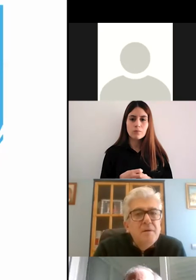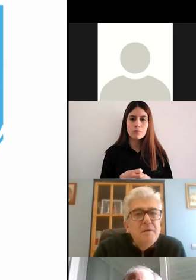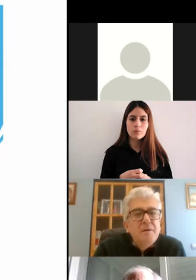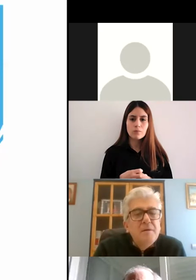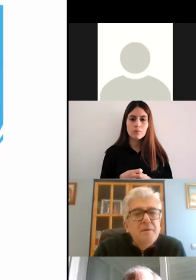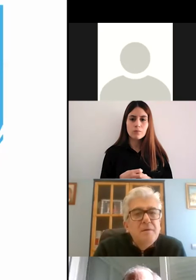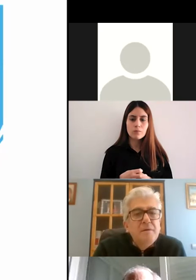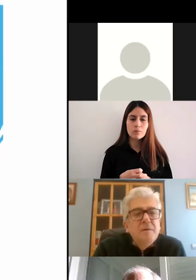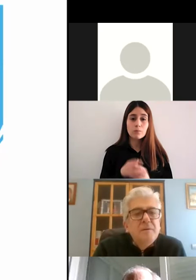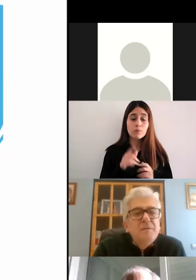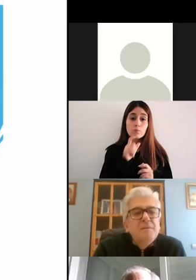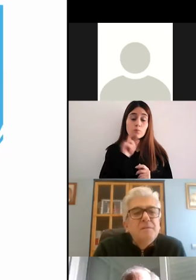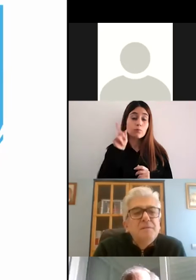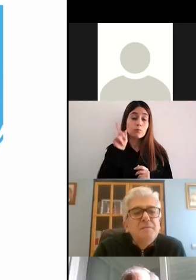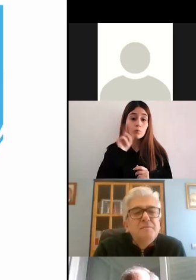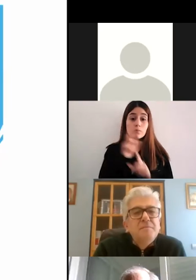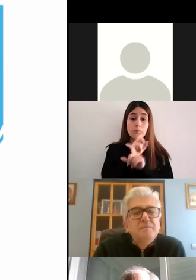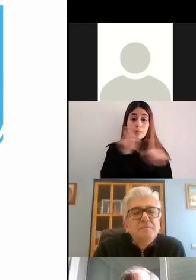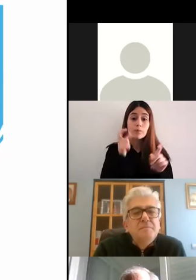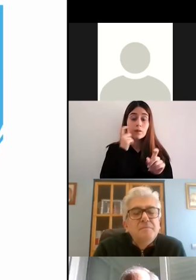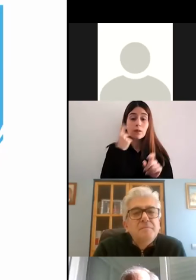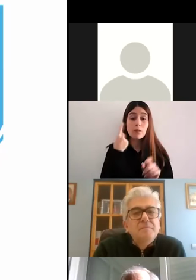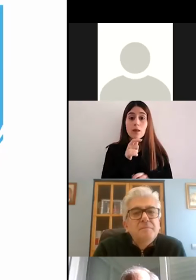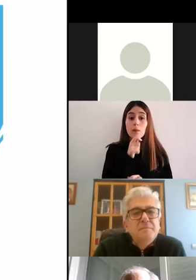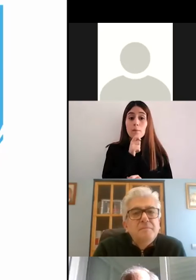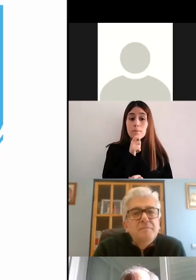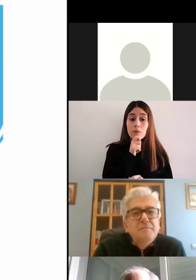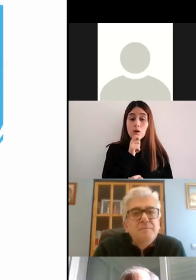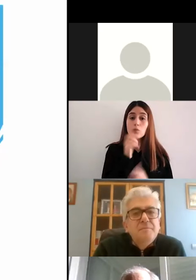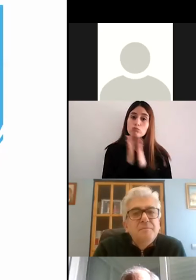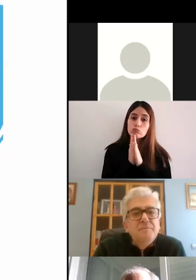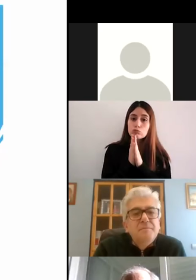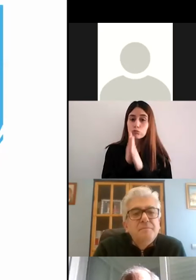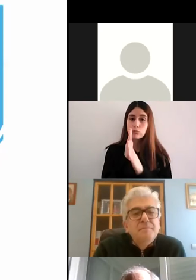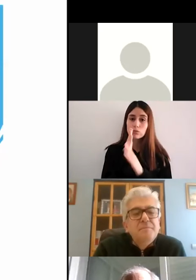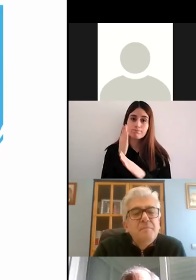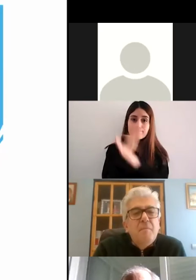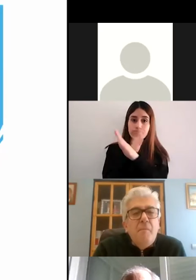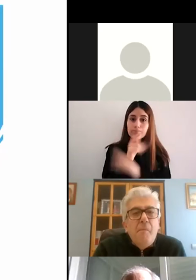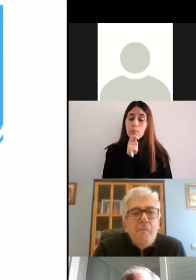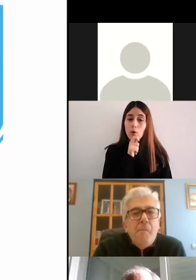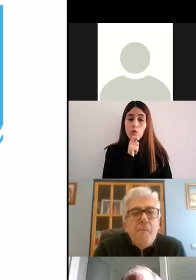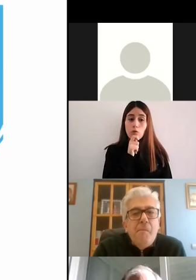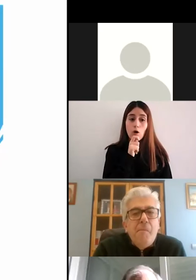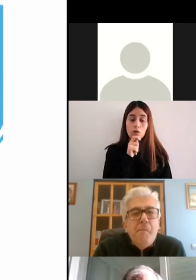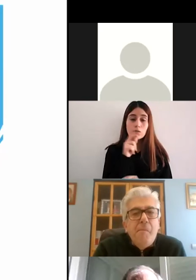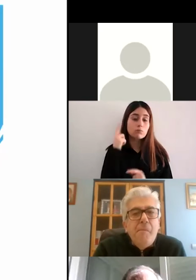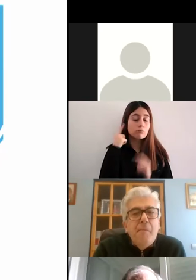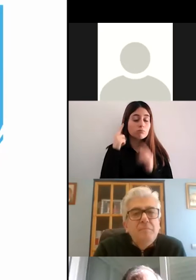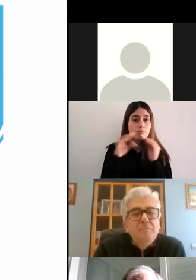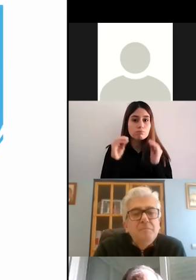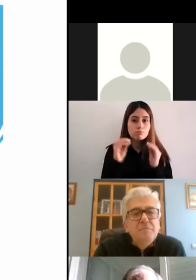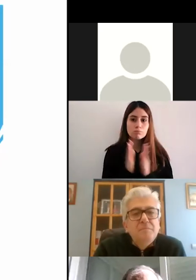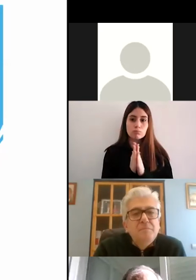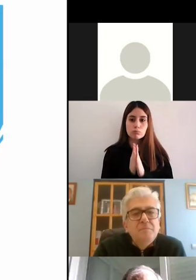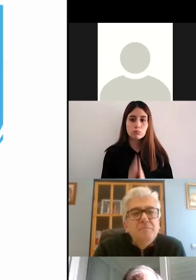Talvez fosse útil avisar que quem está com o microfone, que o desligue, por favor, para podermos ouvir o Dr. Paulo Gonçalves. Já está no